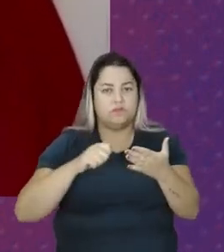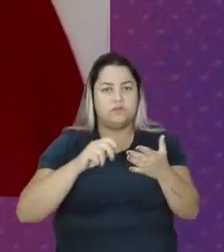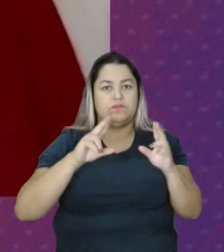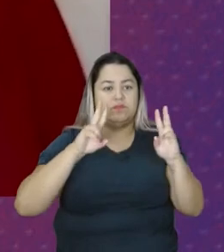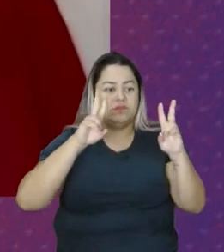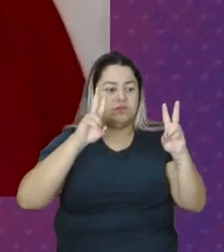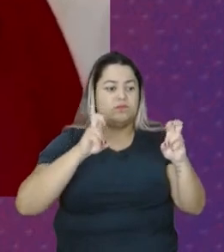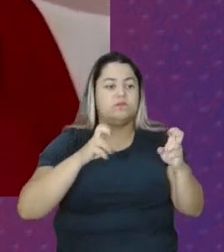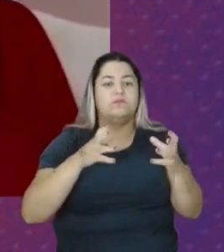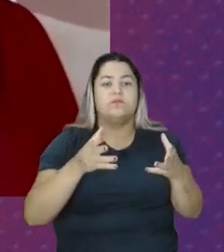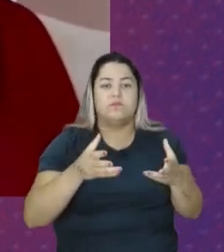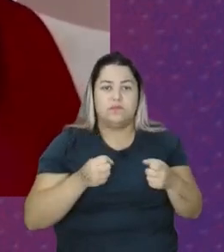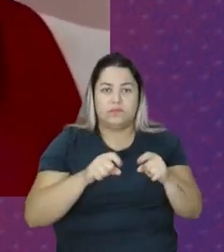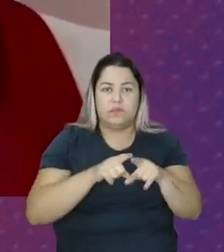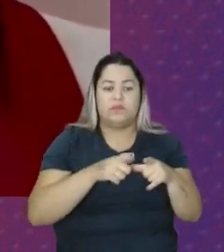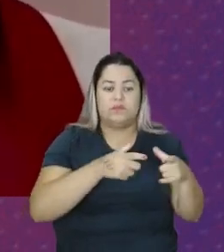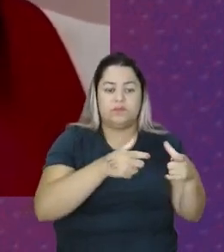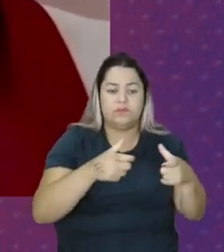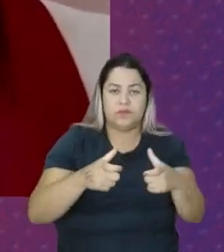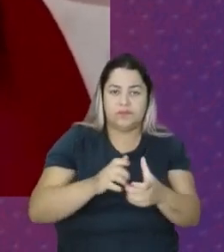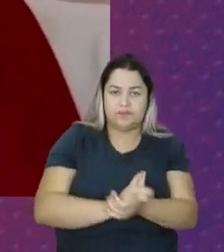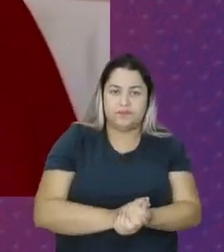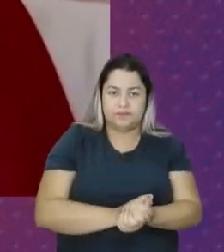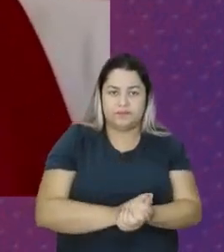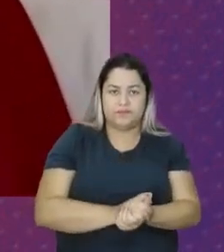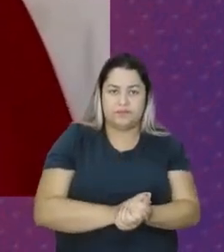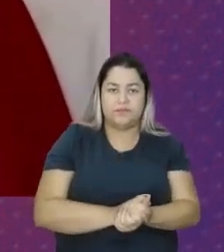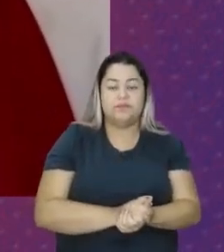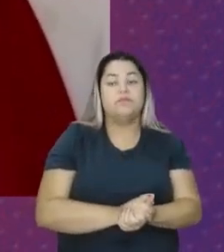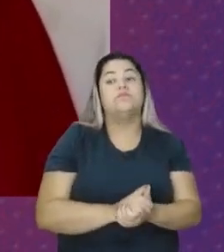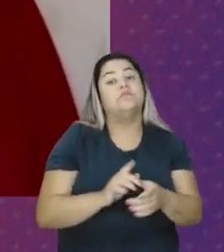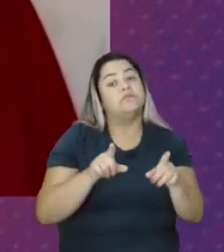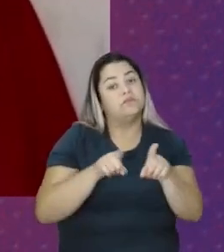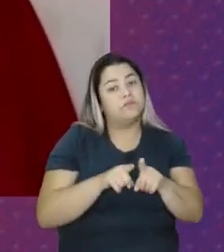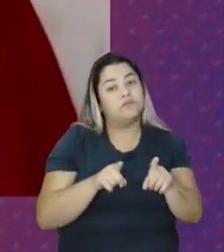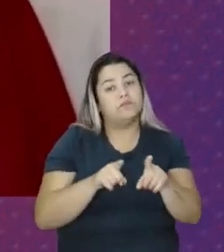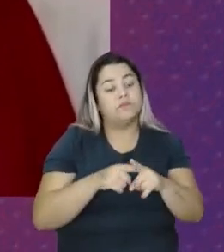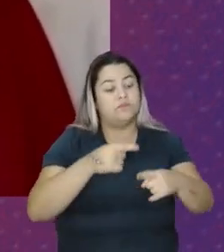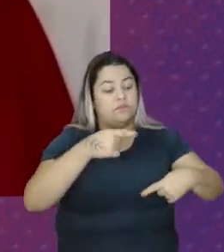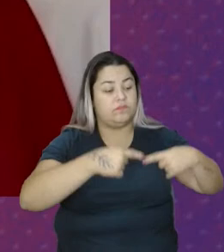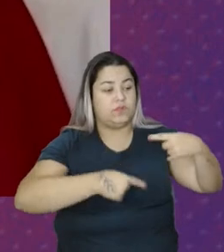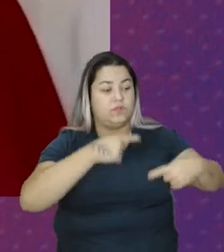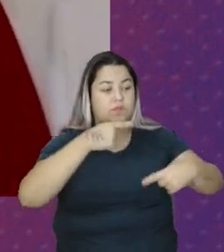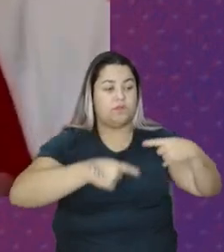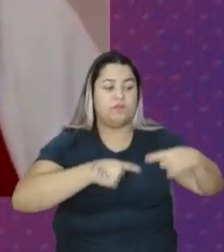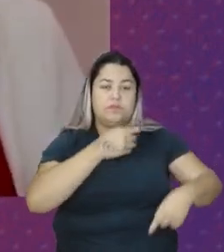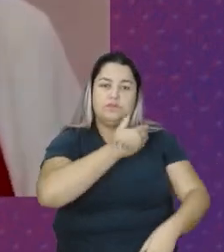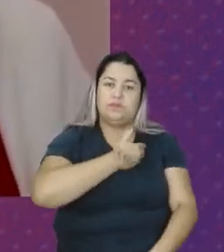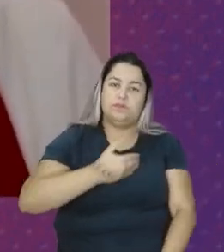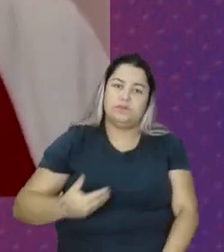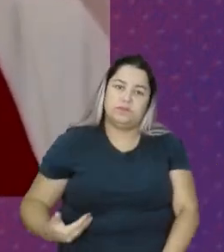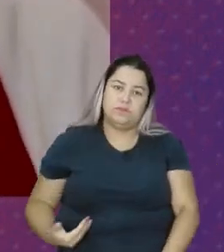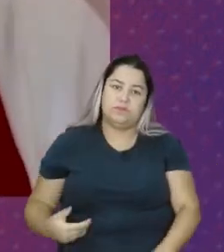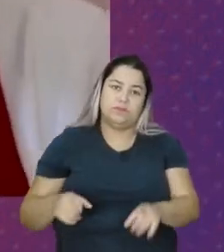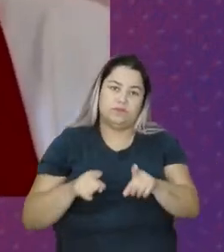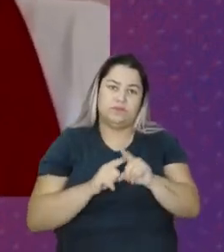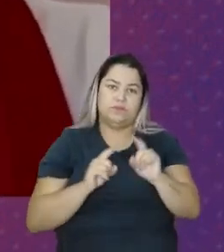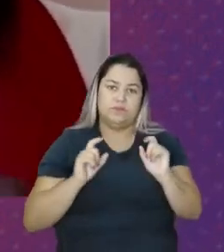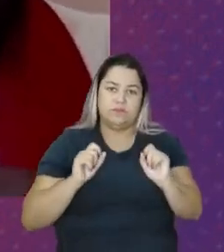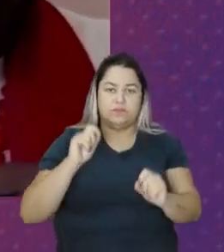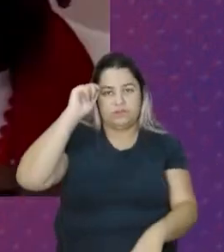de posse daquele lugar. Então, isso também é uma política pública de enfrentamento ao